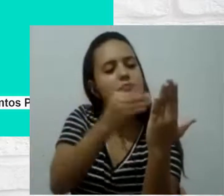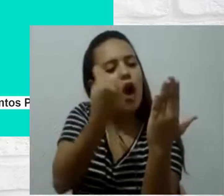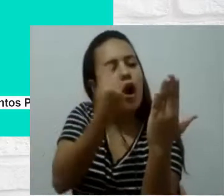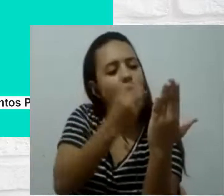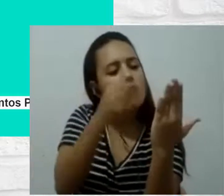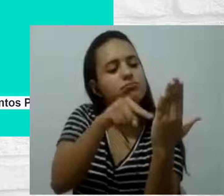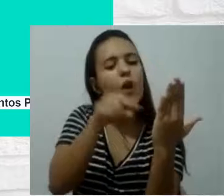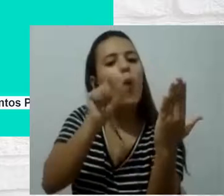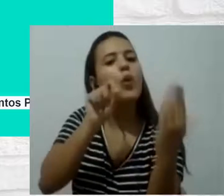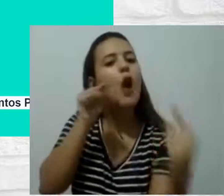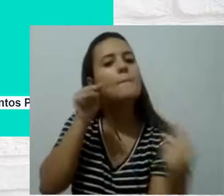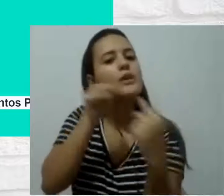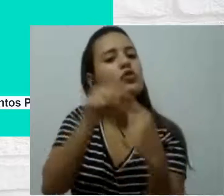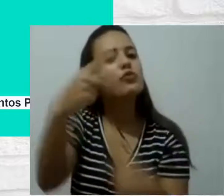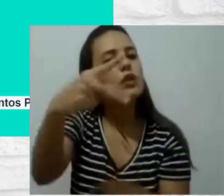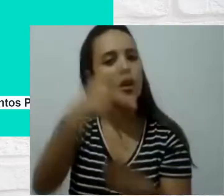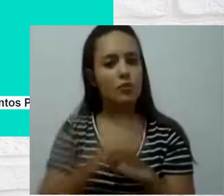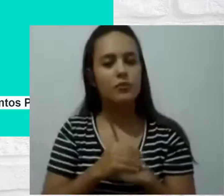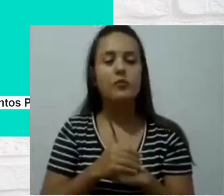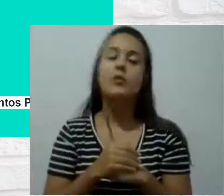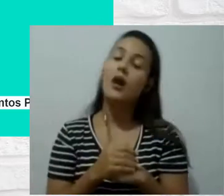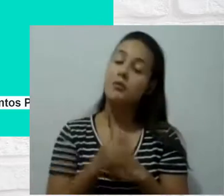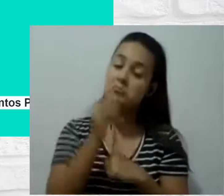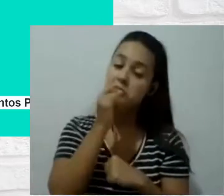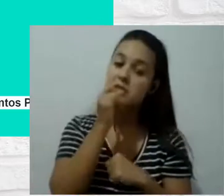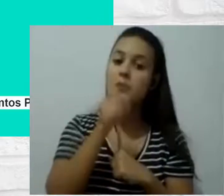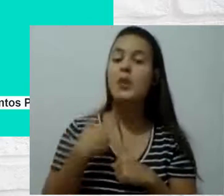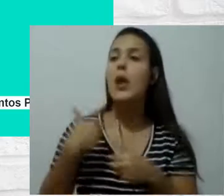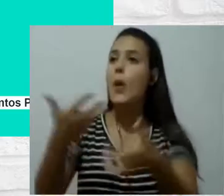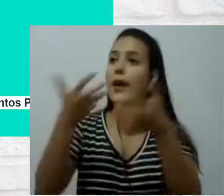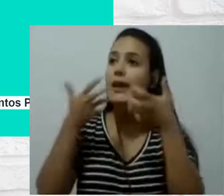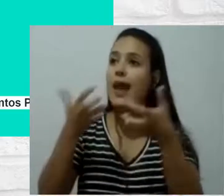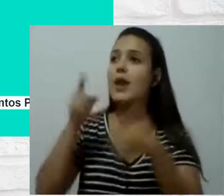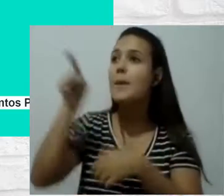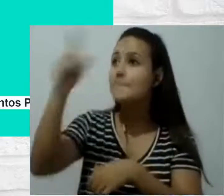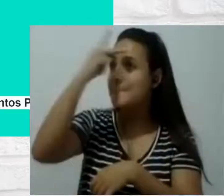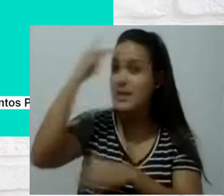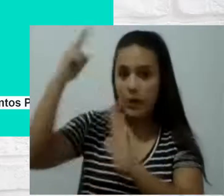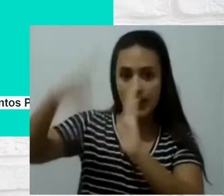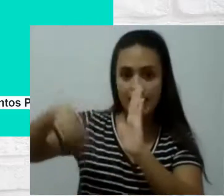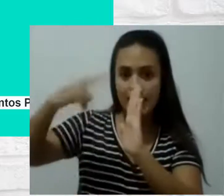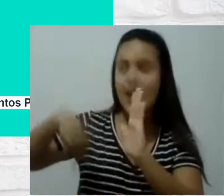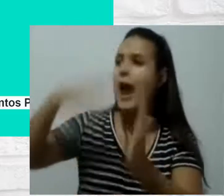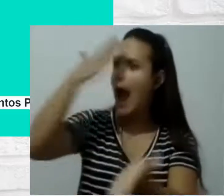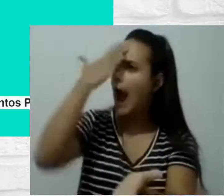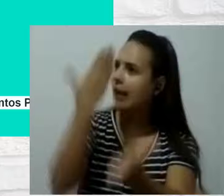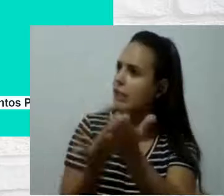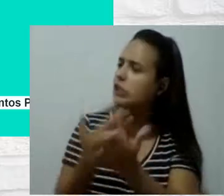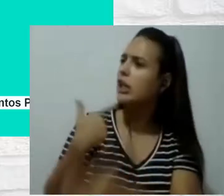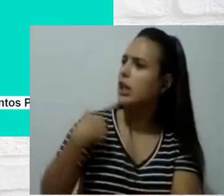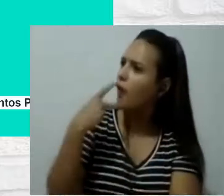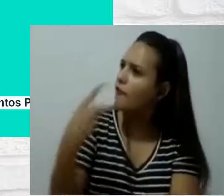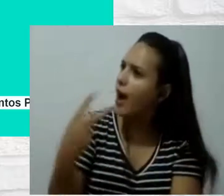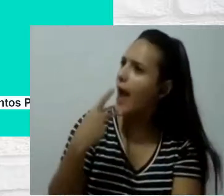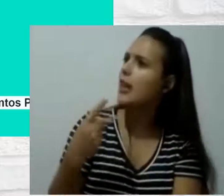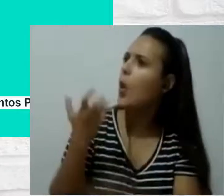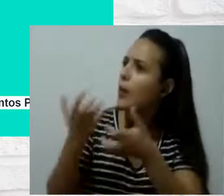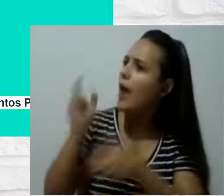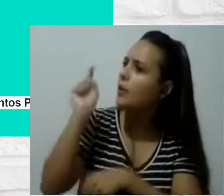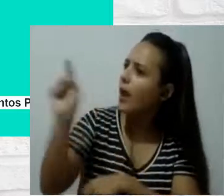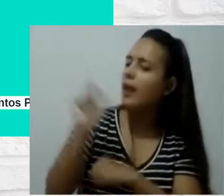leitor a chegar onde vocês querem, entendeu? Eu quero que o